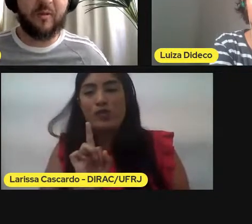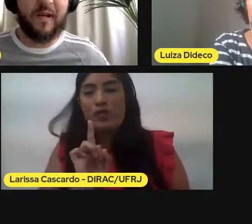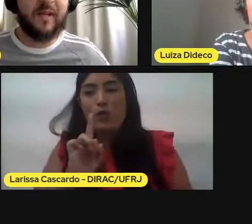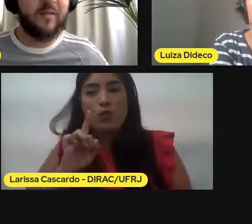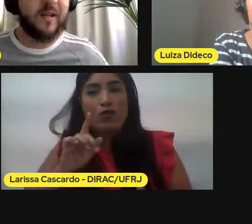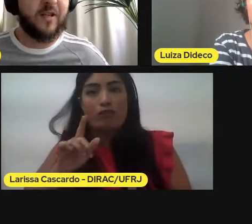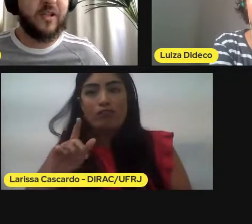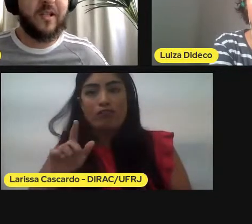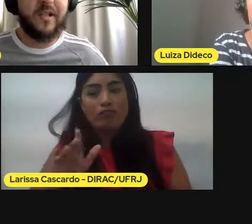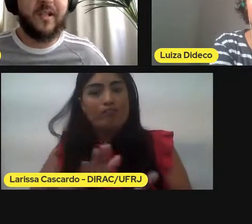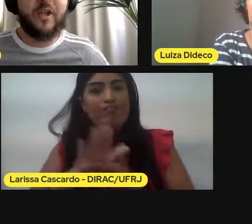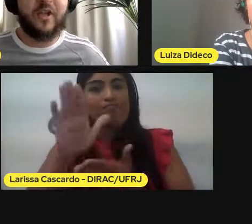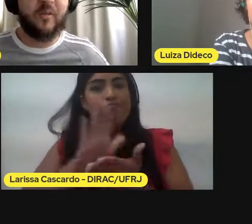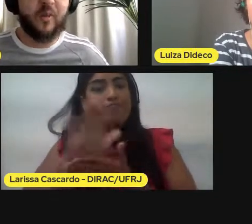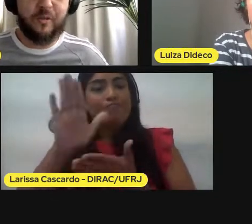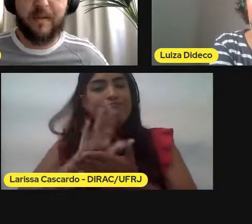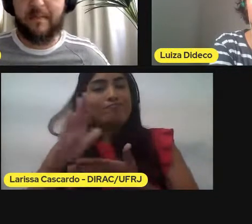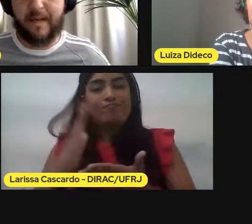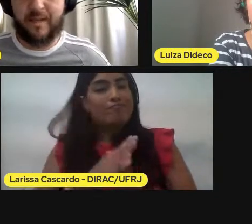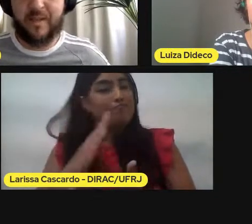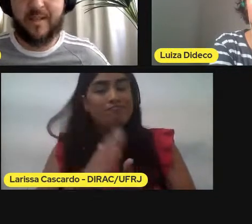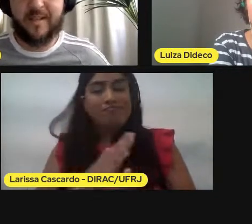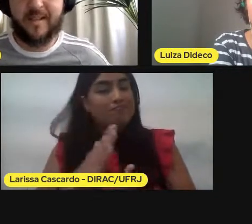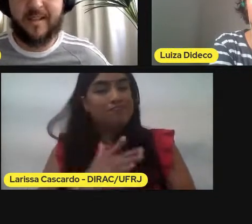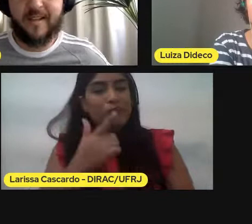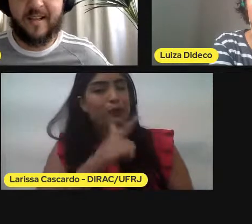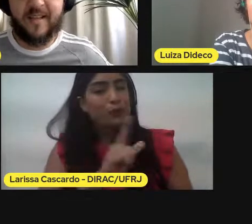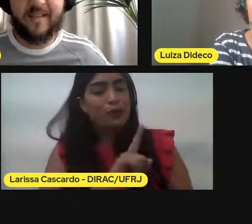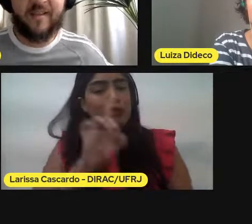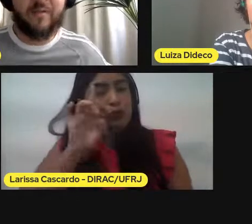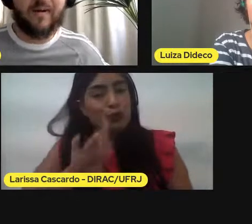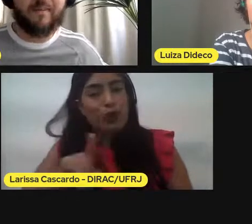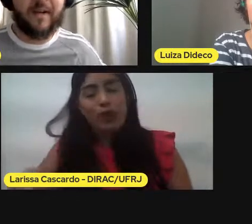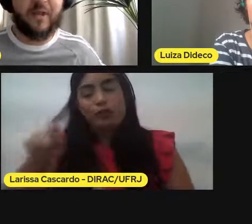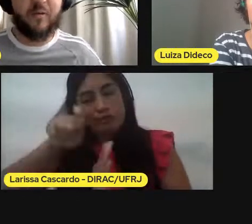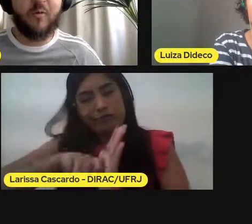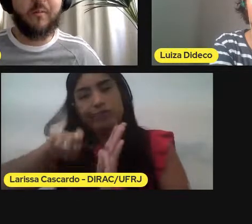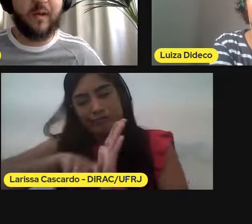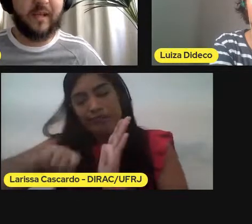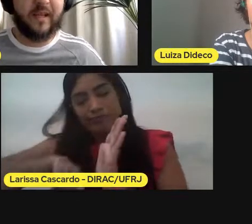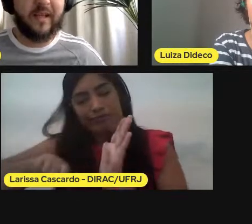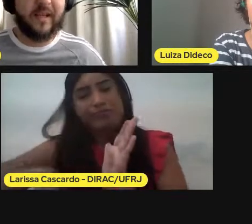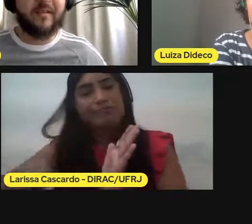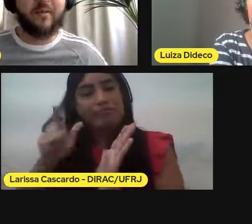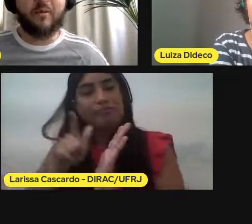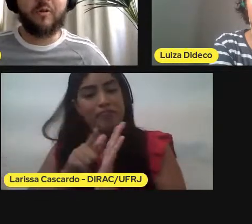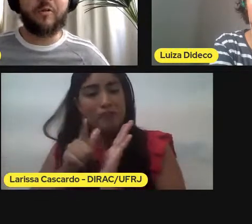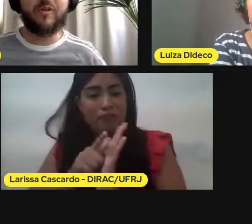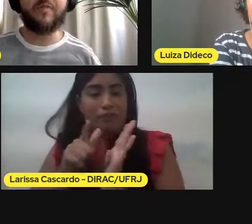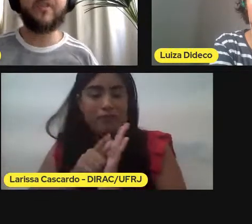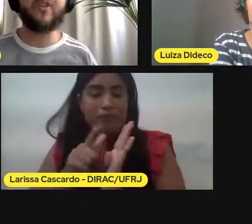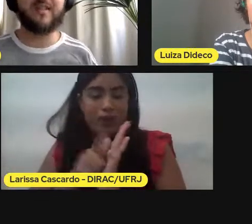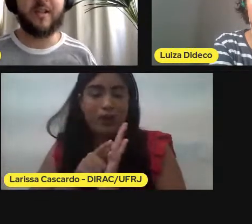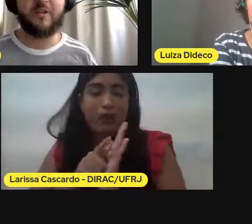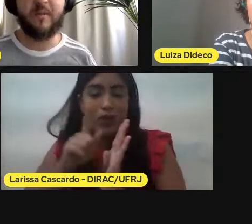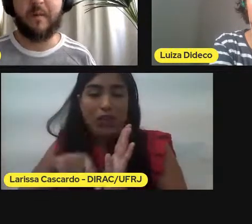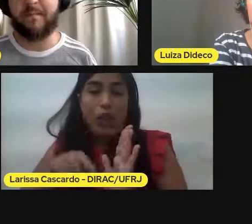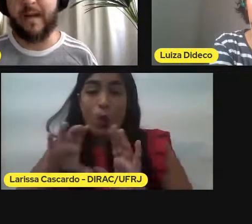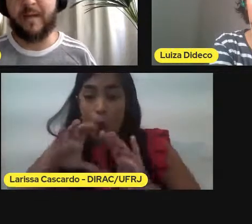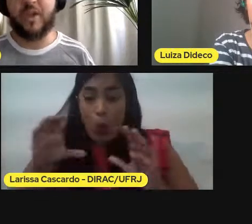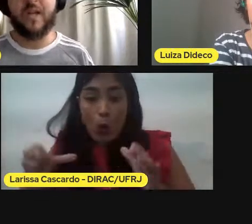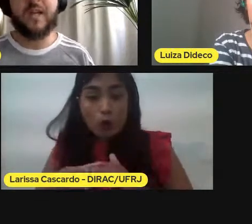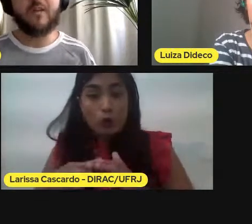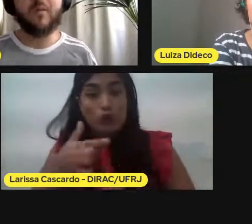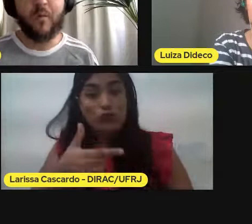Fernando Pessoa é um grande escritor de papéis. E esses papéis que compõem esse conjunto de 27